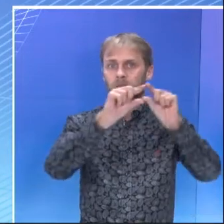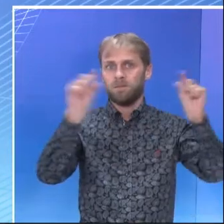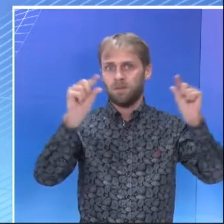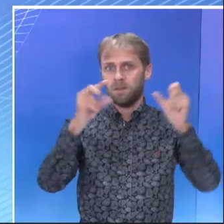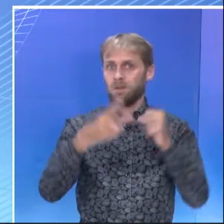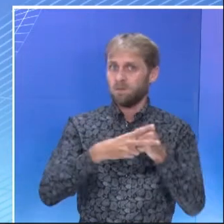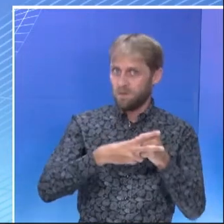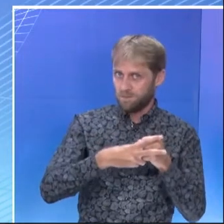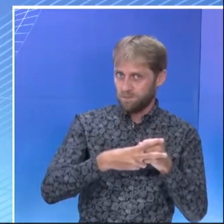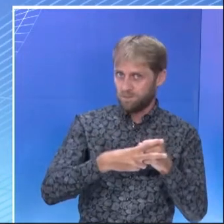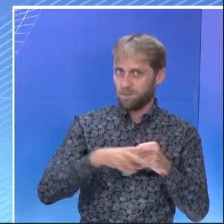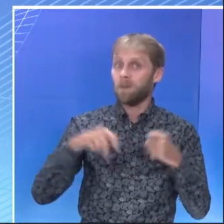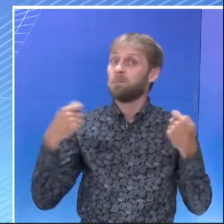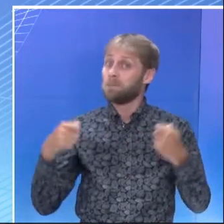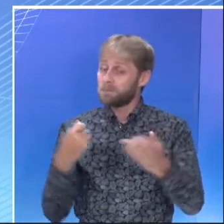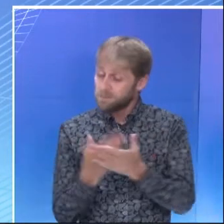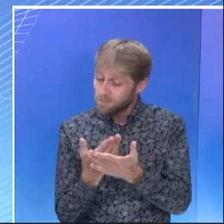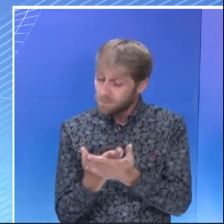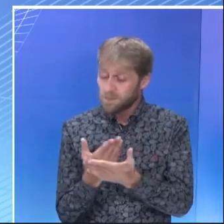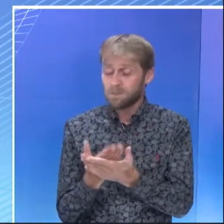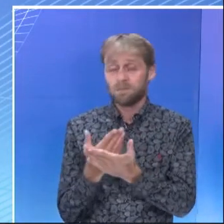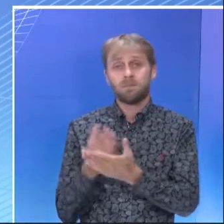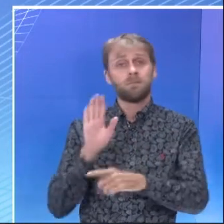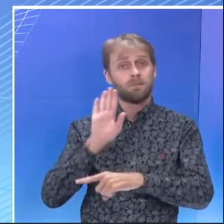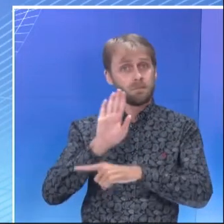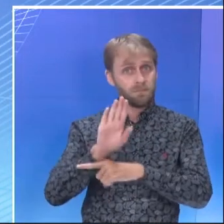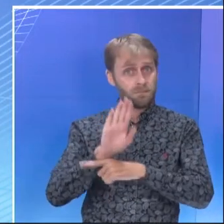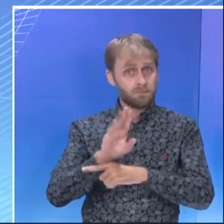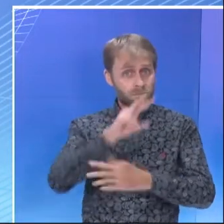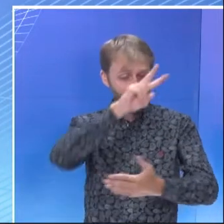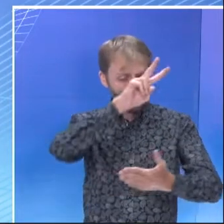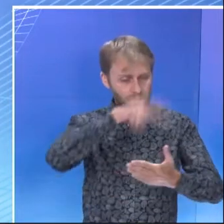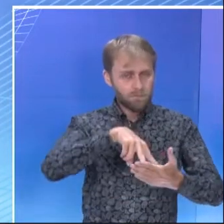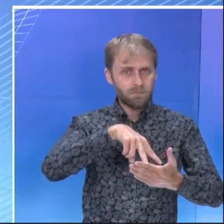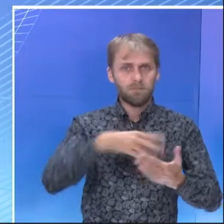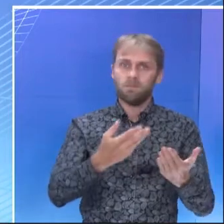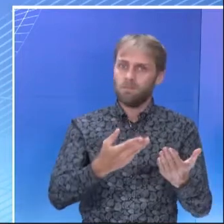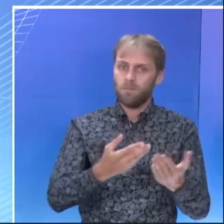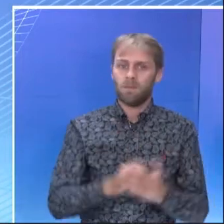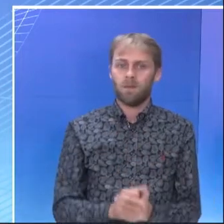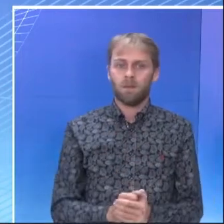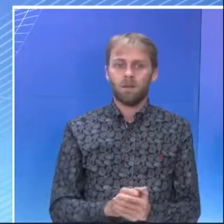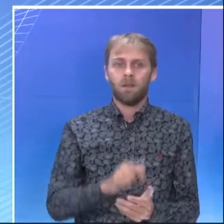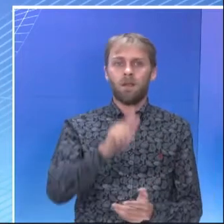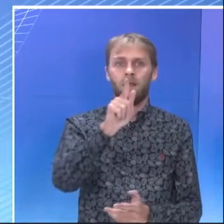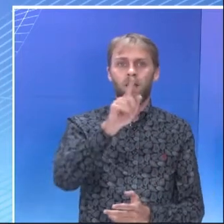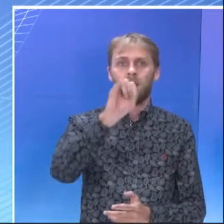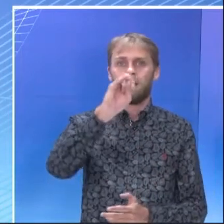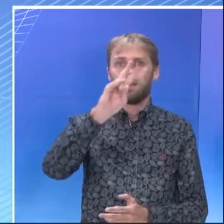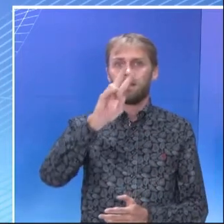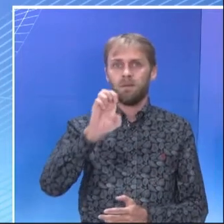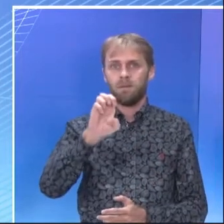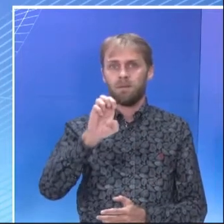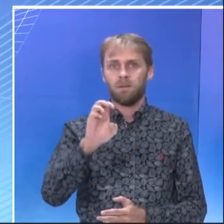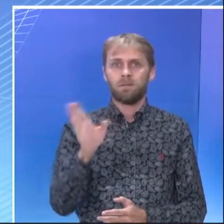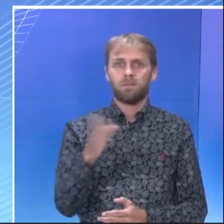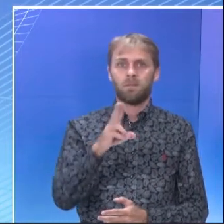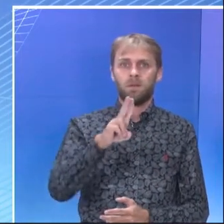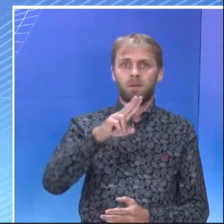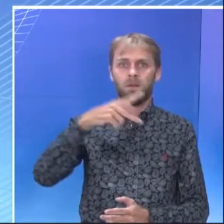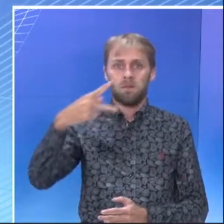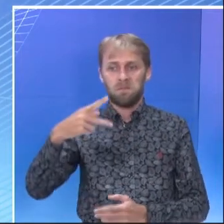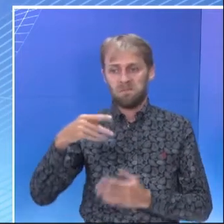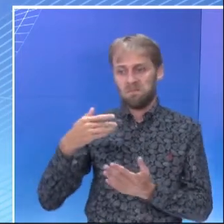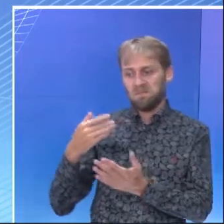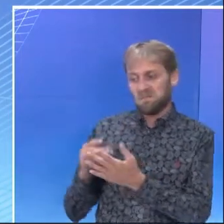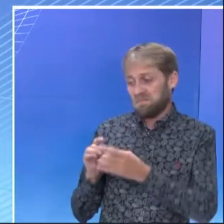que você tem que estudar os phrasal verbs para te ajudar a ler os textos. Então, o give up significa desistir. Olha isso, nada a ver, né,